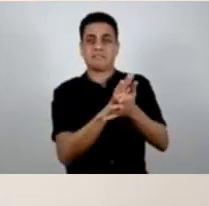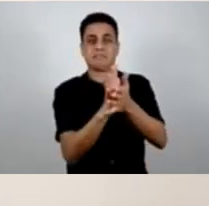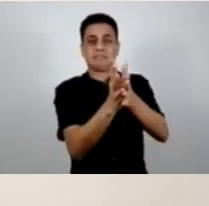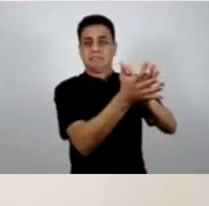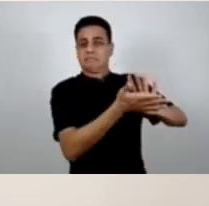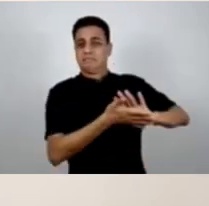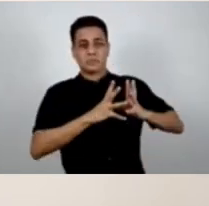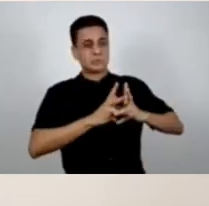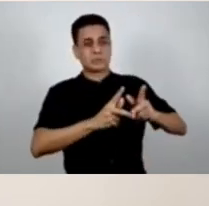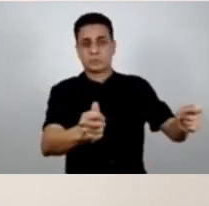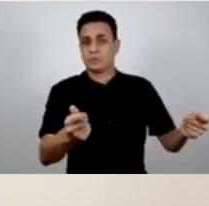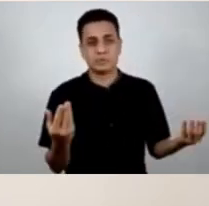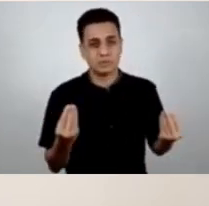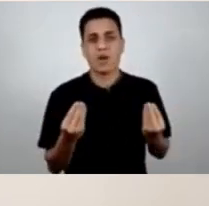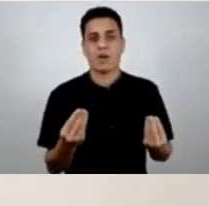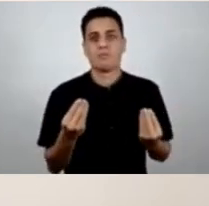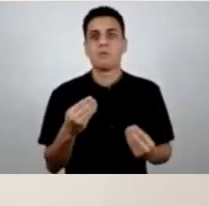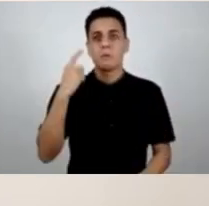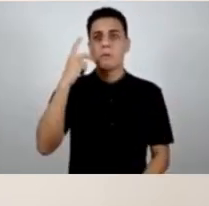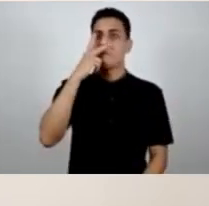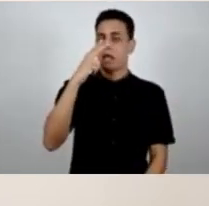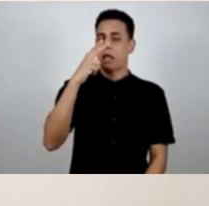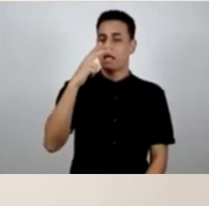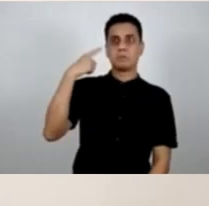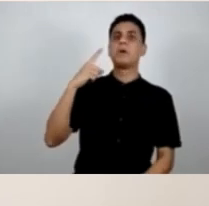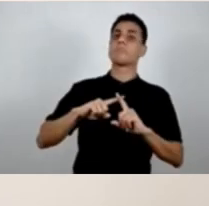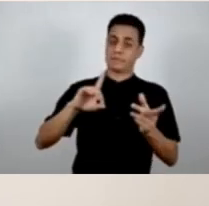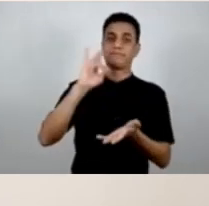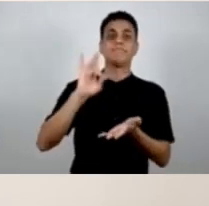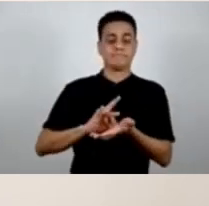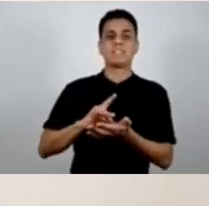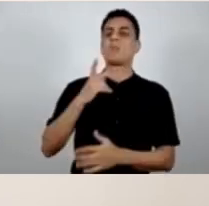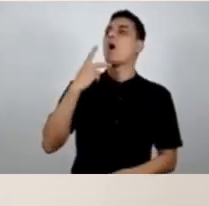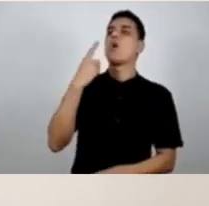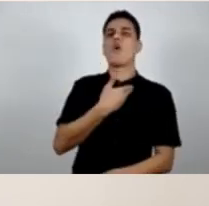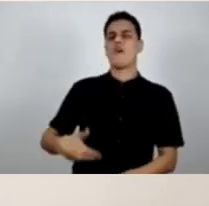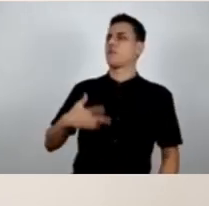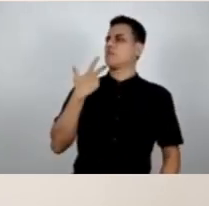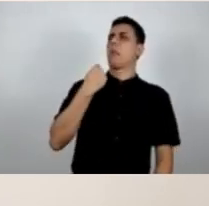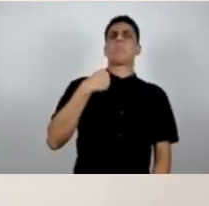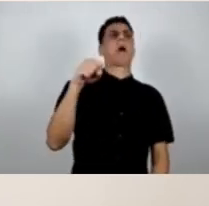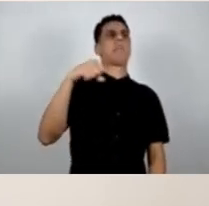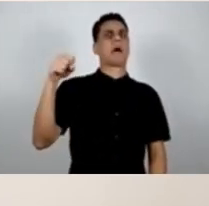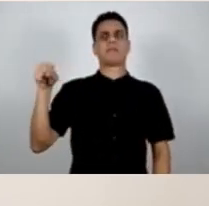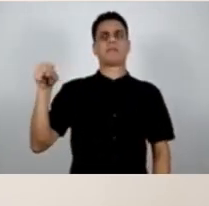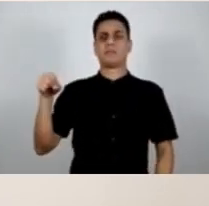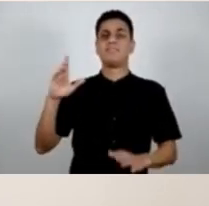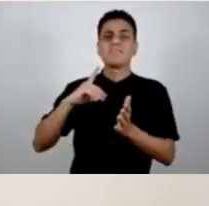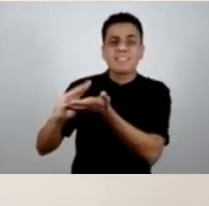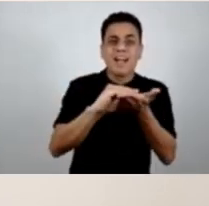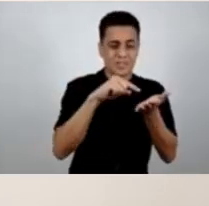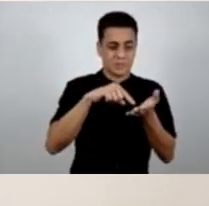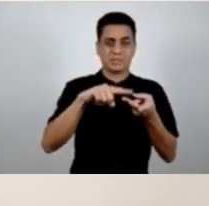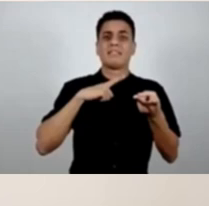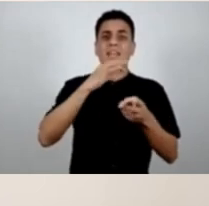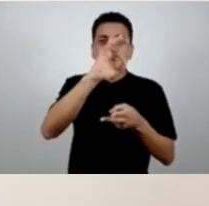é inegável, não dá para falar assim, não, é mentira. Né? Assim, esse negacionismo que existe do governo, tem dados, tem números, né?